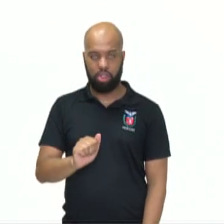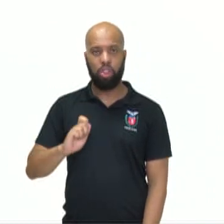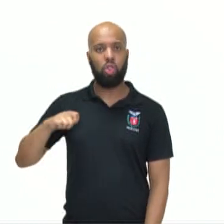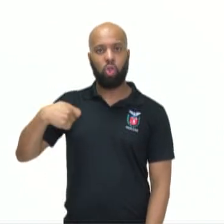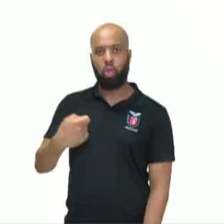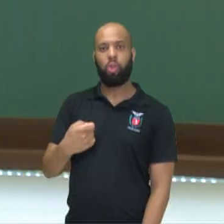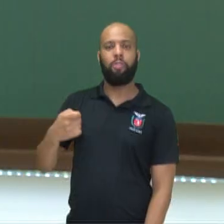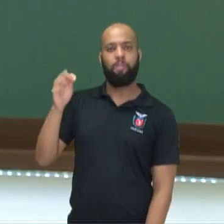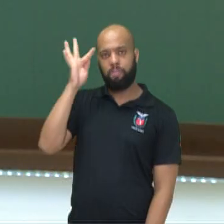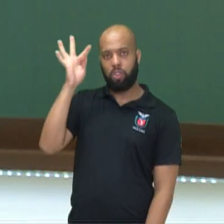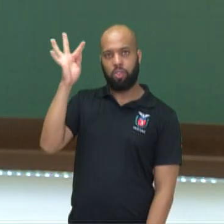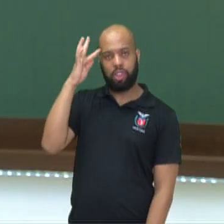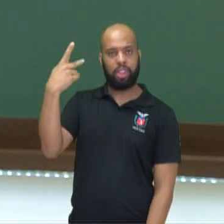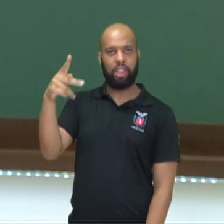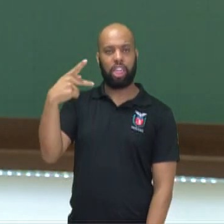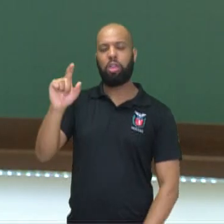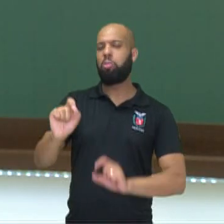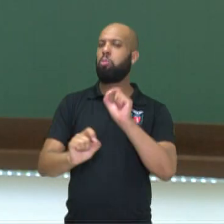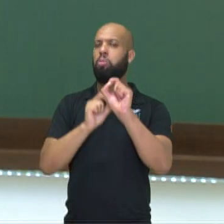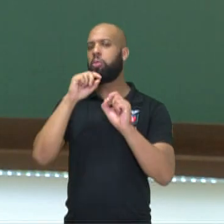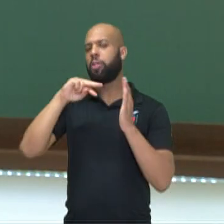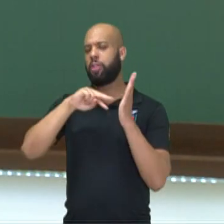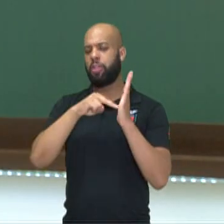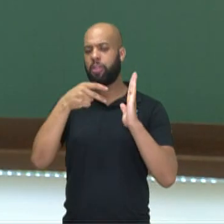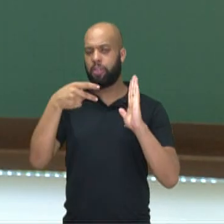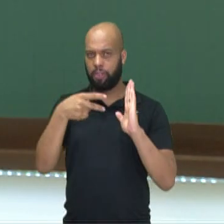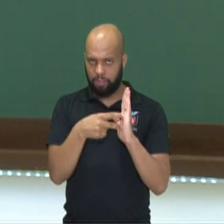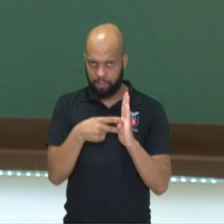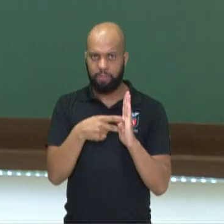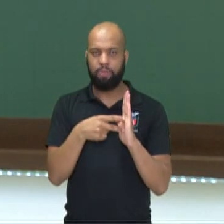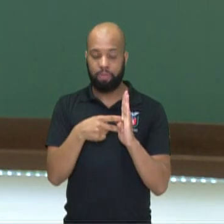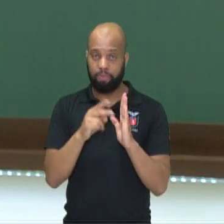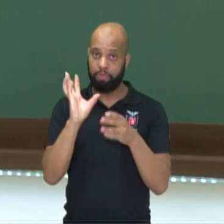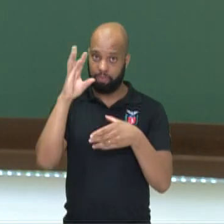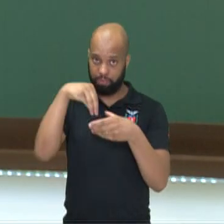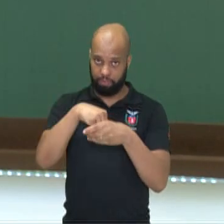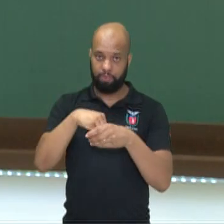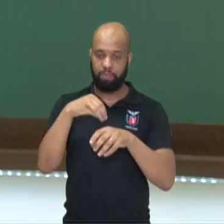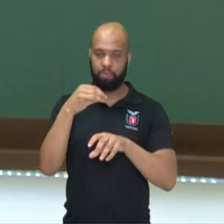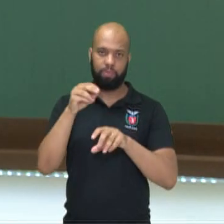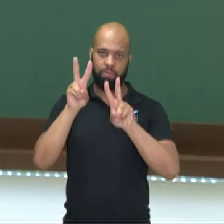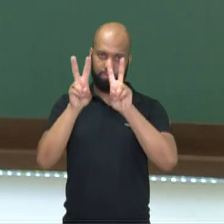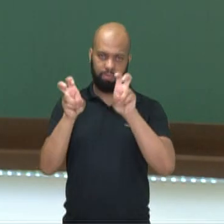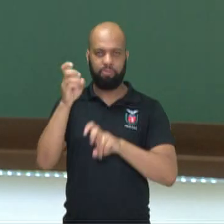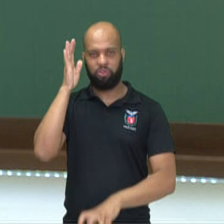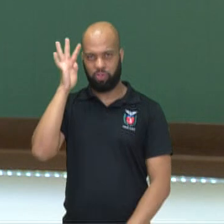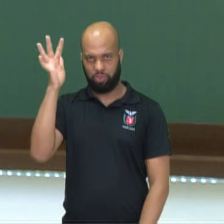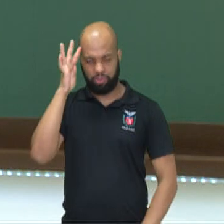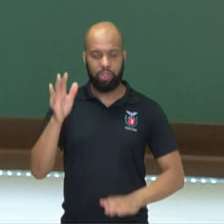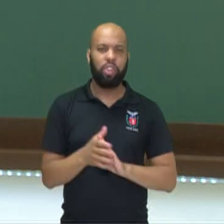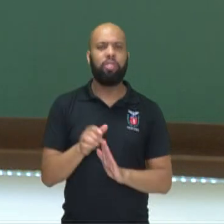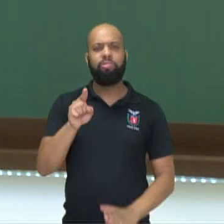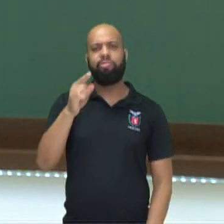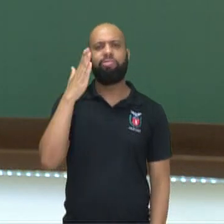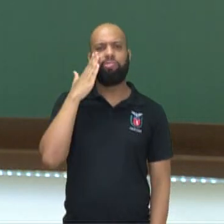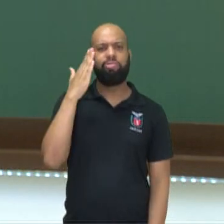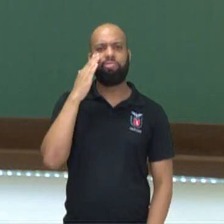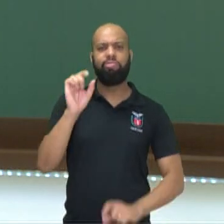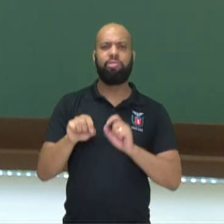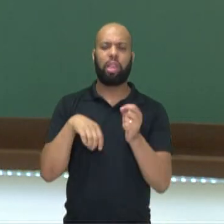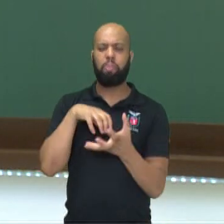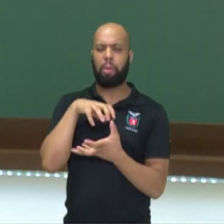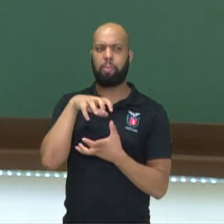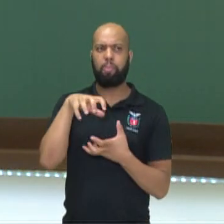essa revolução copernicana aí em filosofia, certo? Você sabe o que foi a